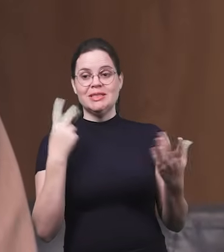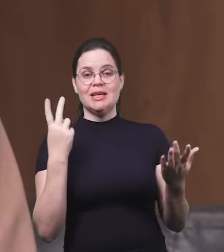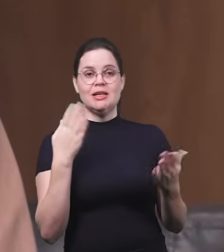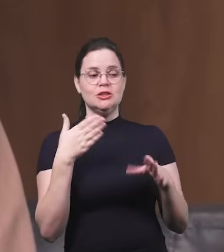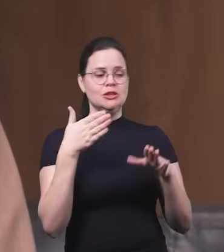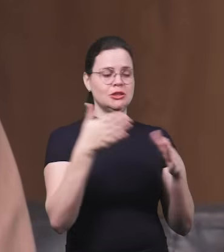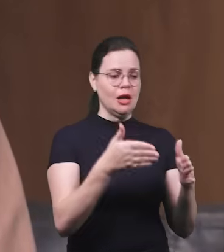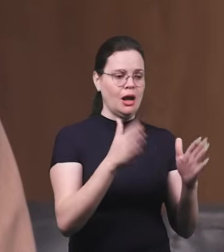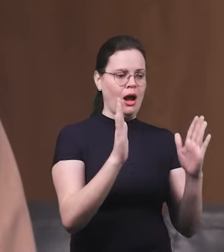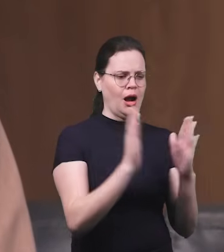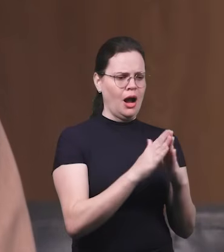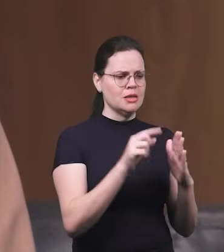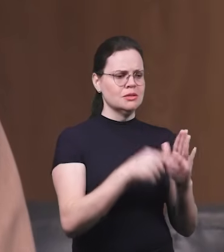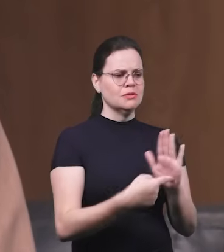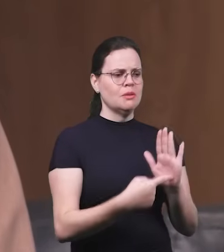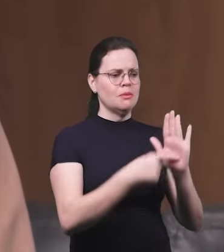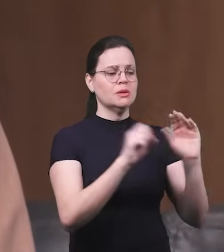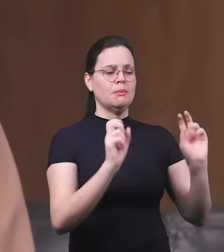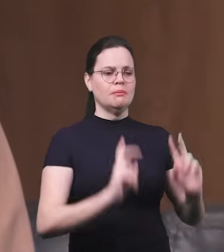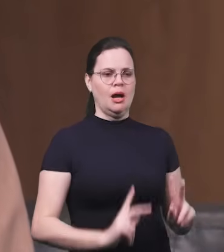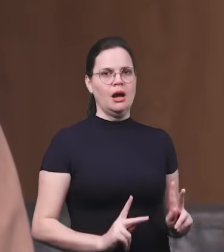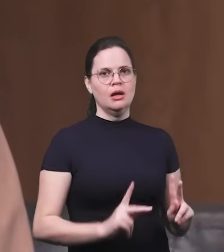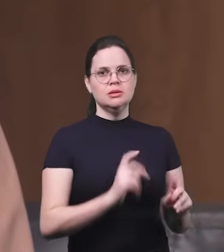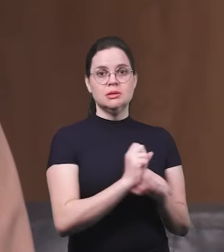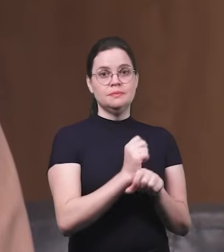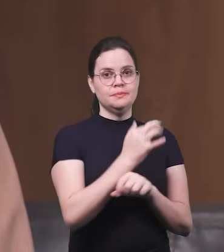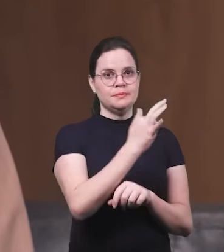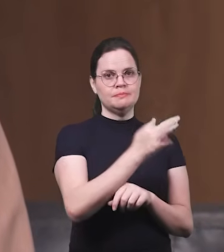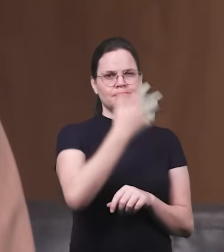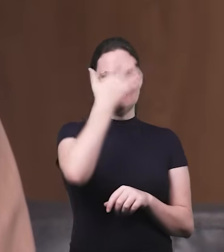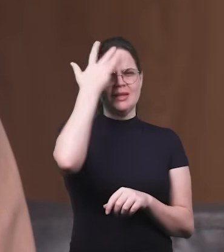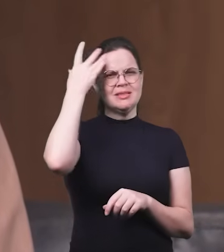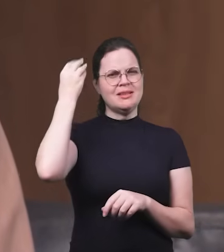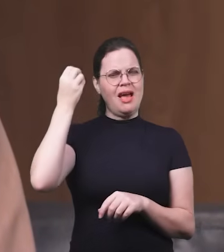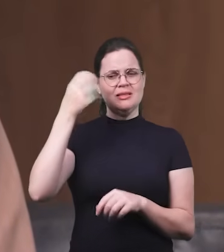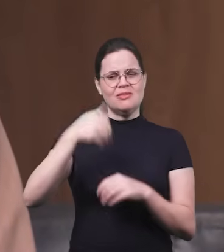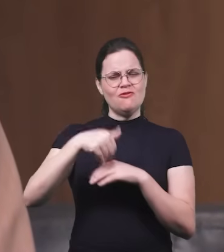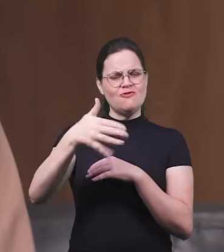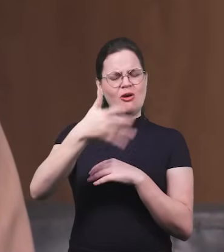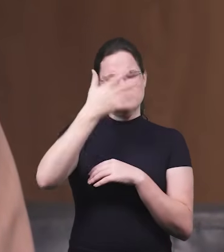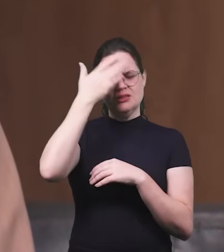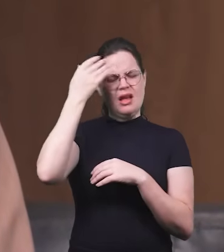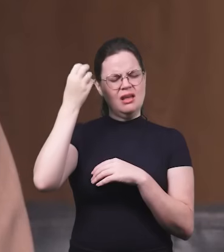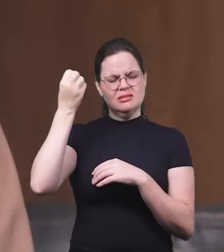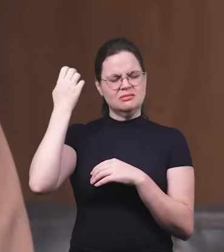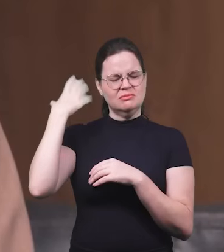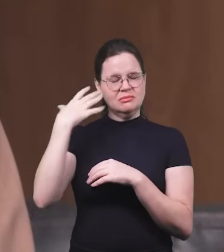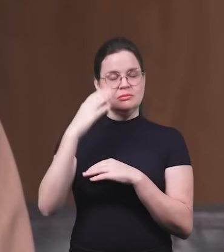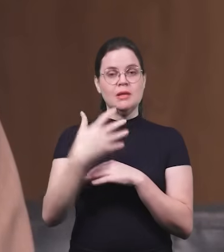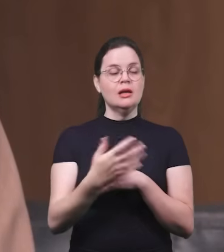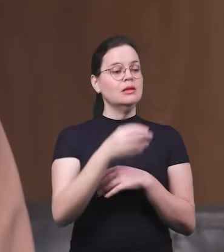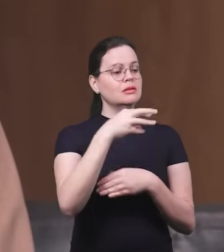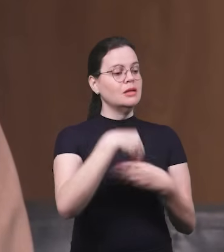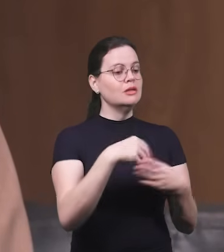lar e transmitir uma paz, transmitir esperança, a palavra nos faz isso também,